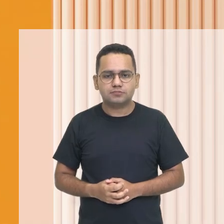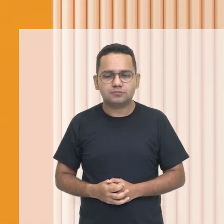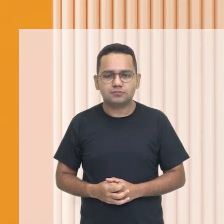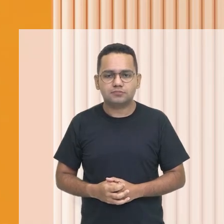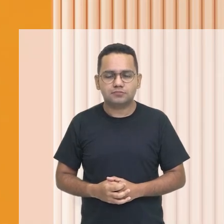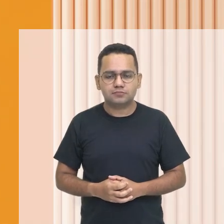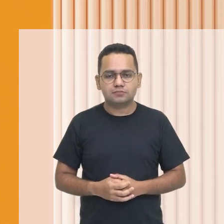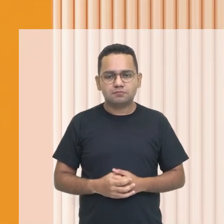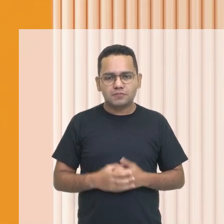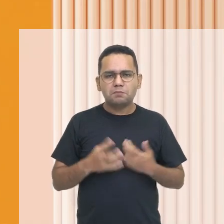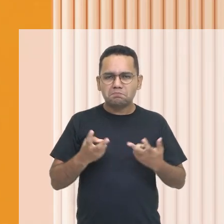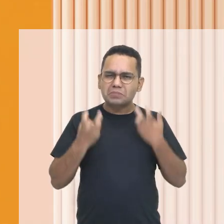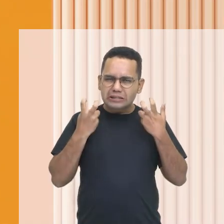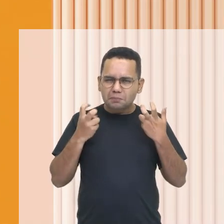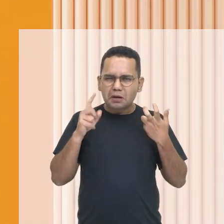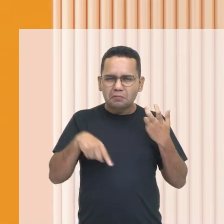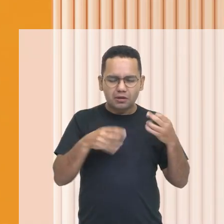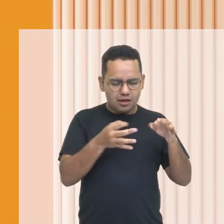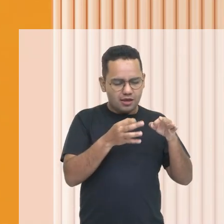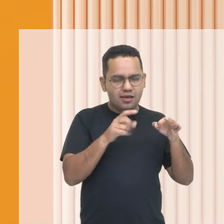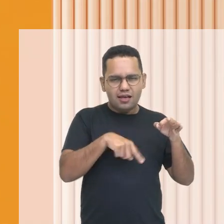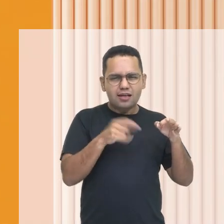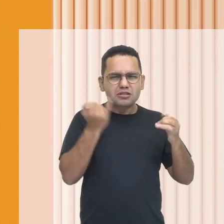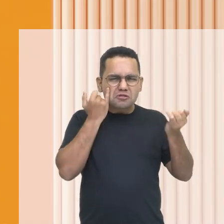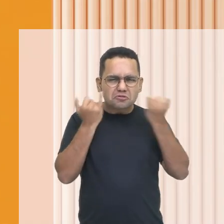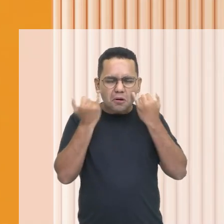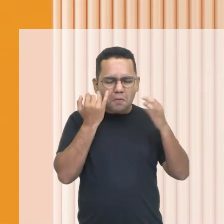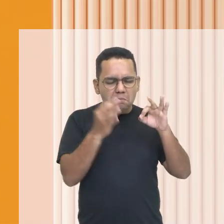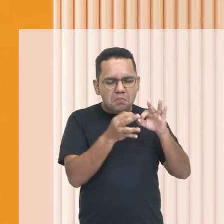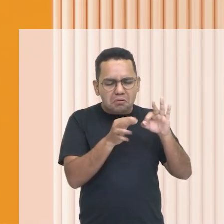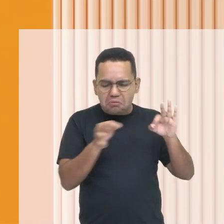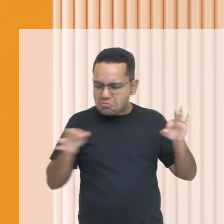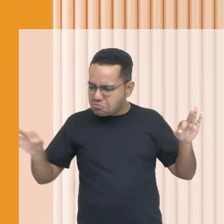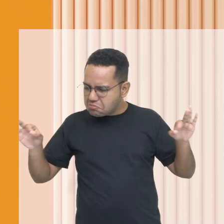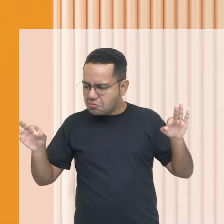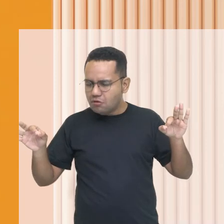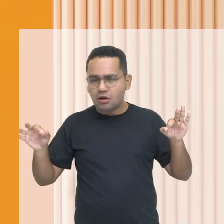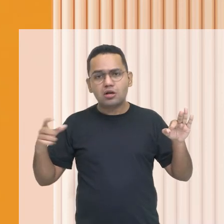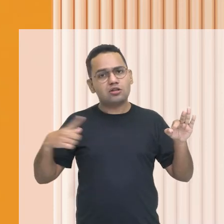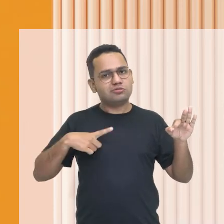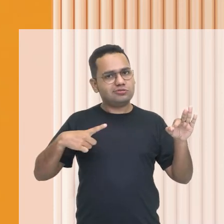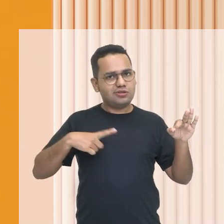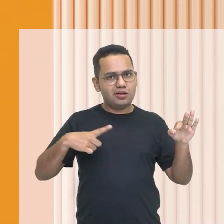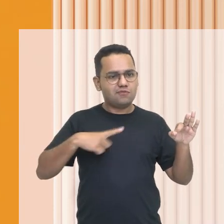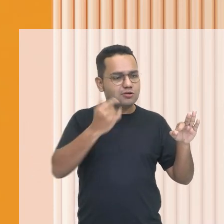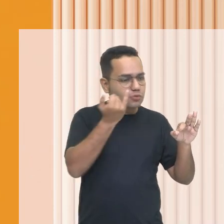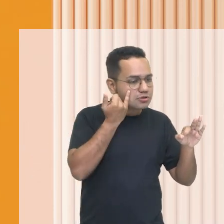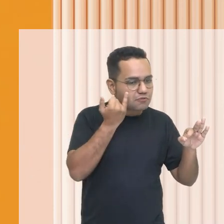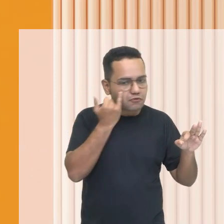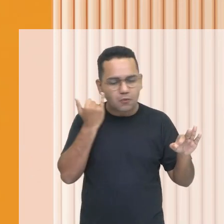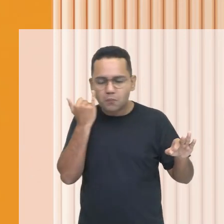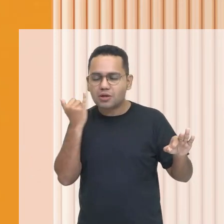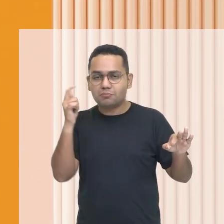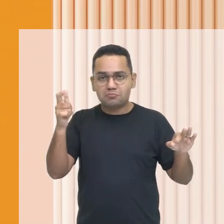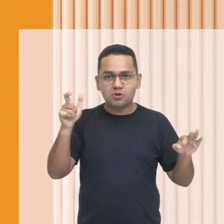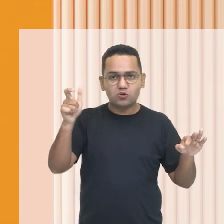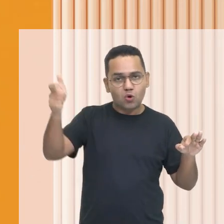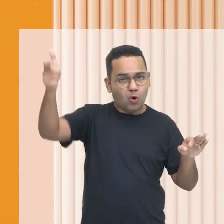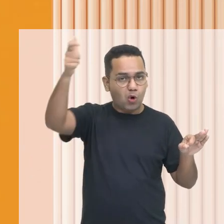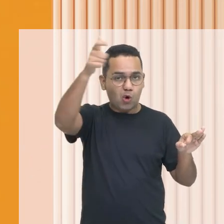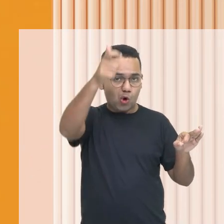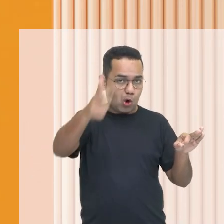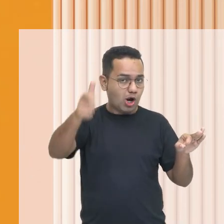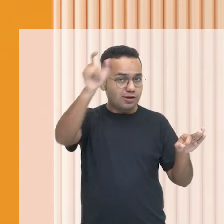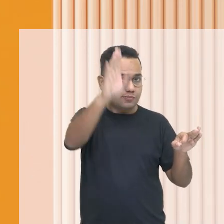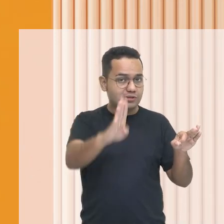econômica, né, cada região ela foi sendo inserida. Mas você tem